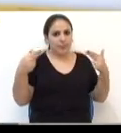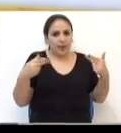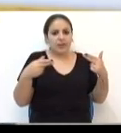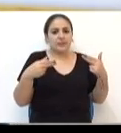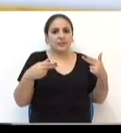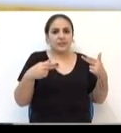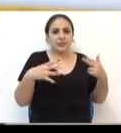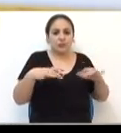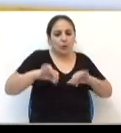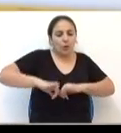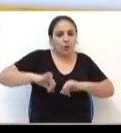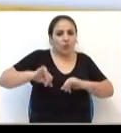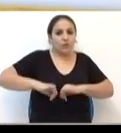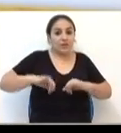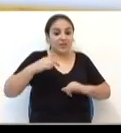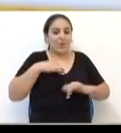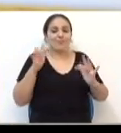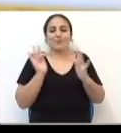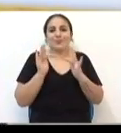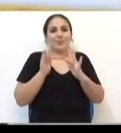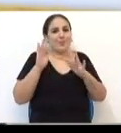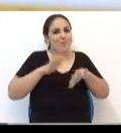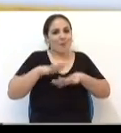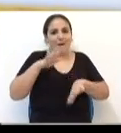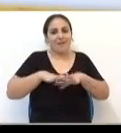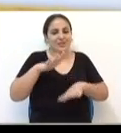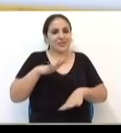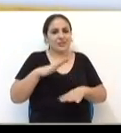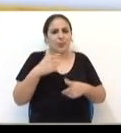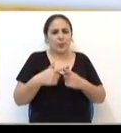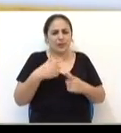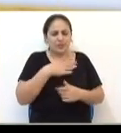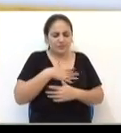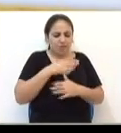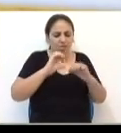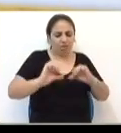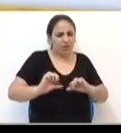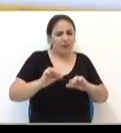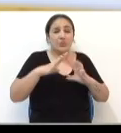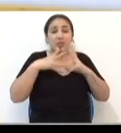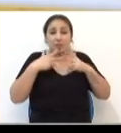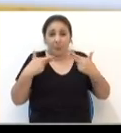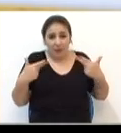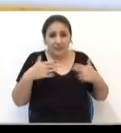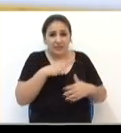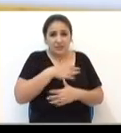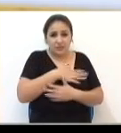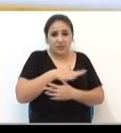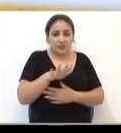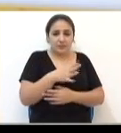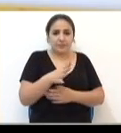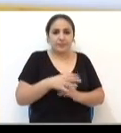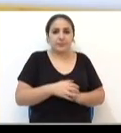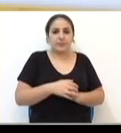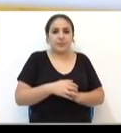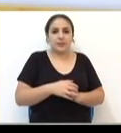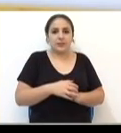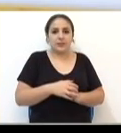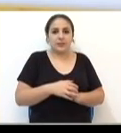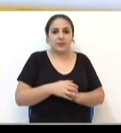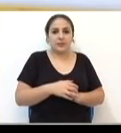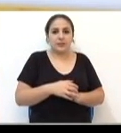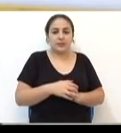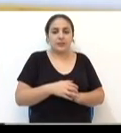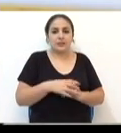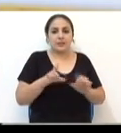que foi onde eu me identifiquei mais pela questão do bem-estar animal, por ver a dificuldade hoje que